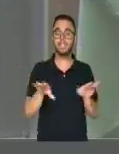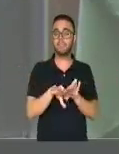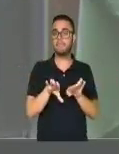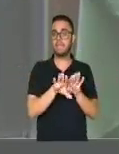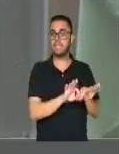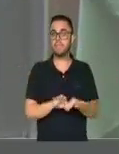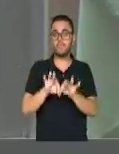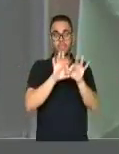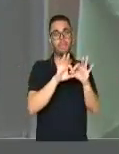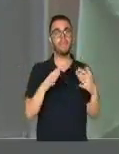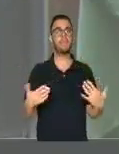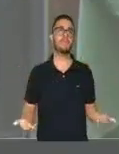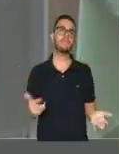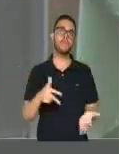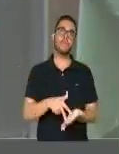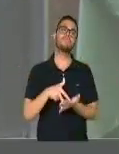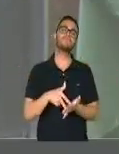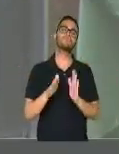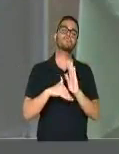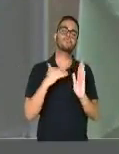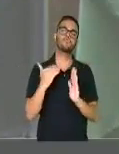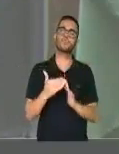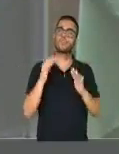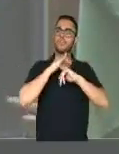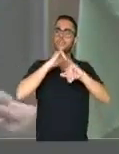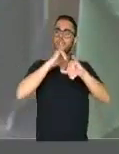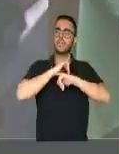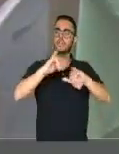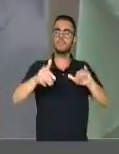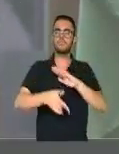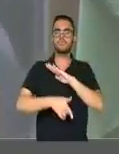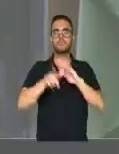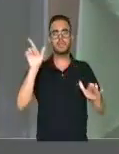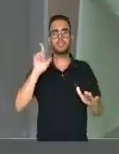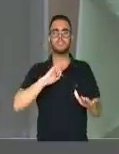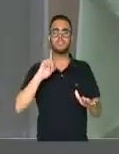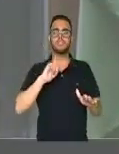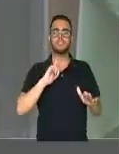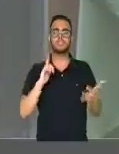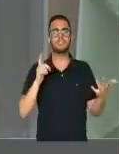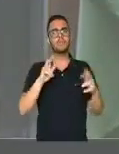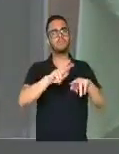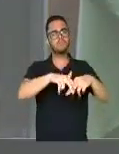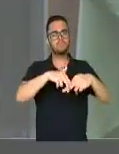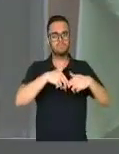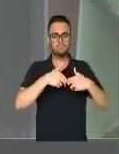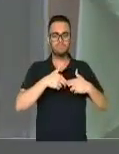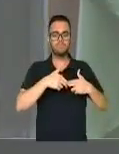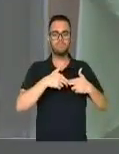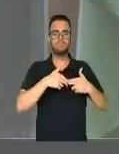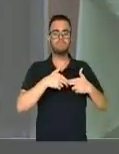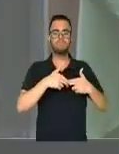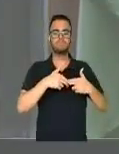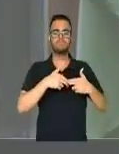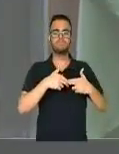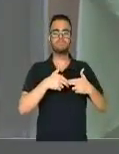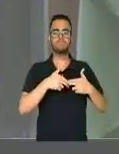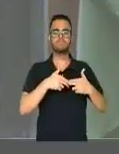se materializou todas essas denúncias que se fazia, Fabi, em relação